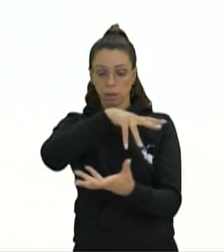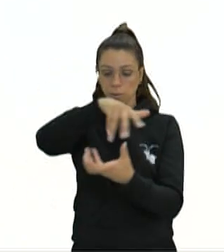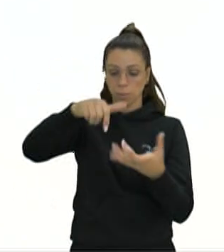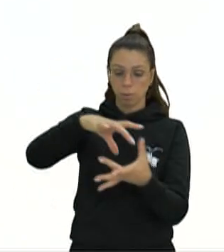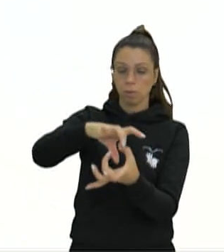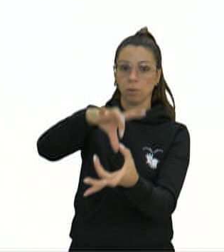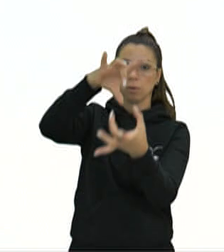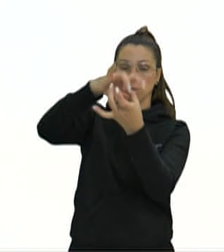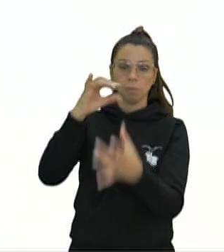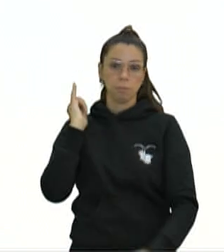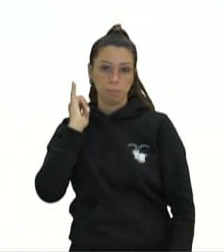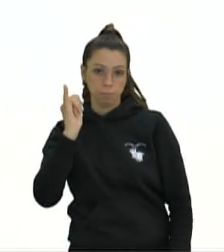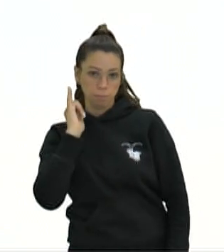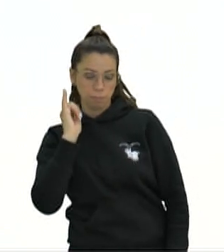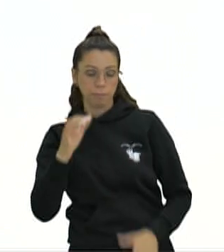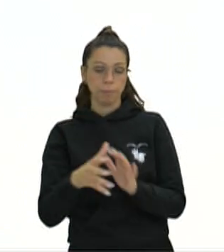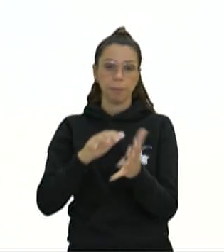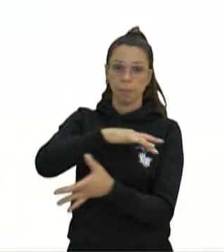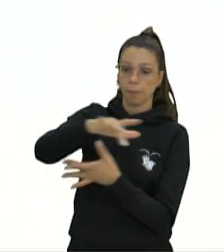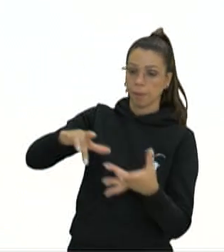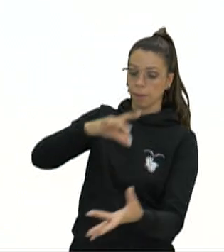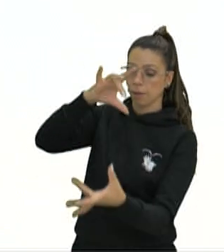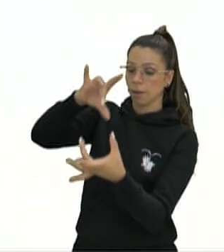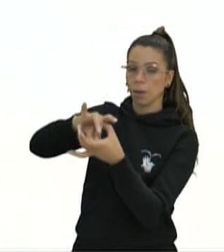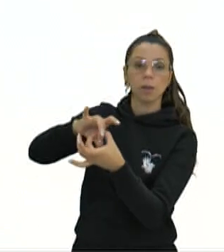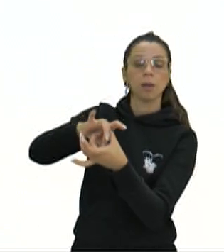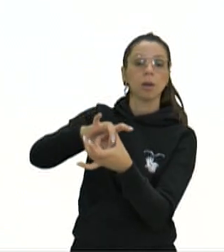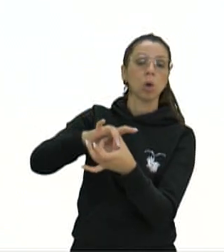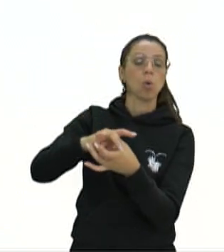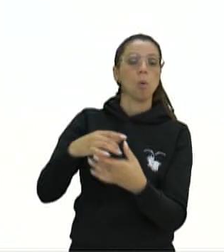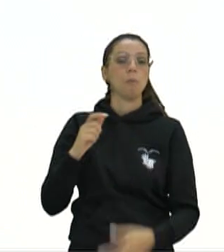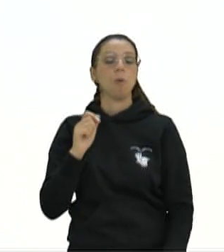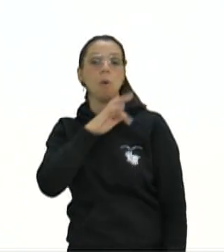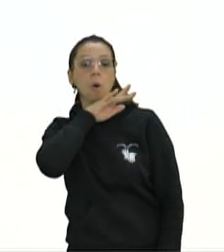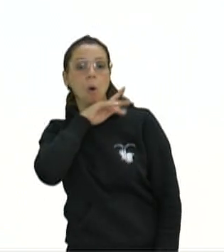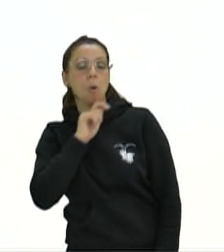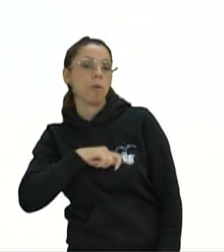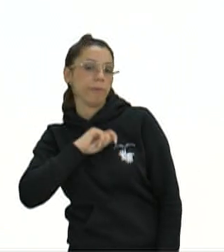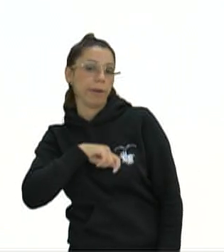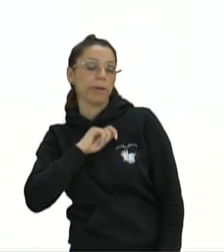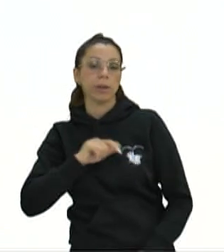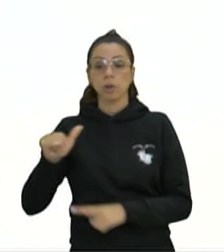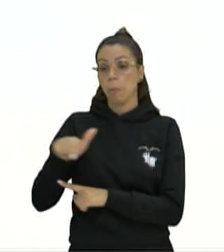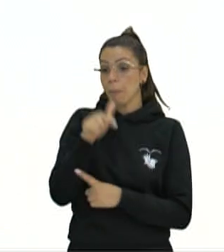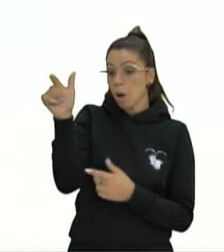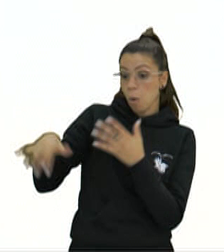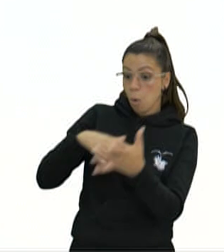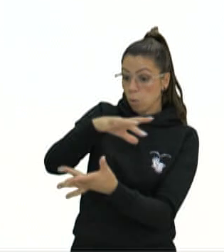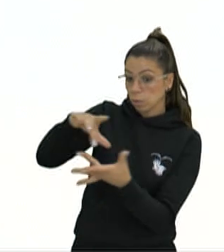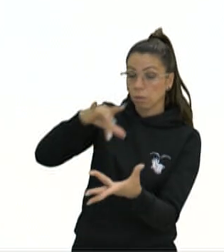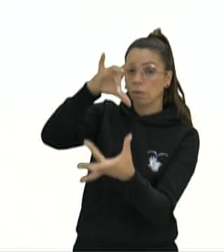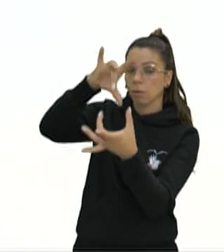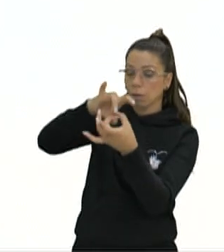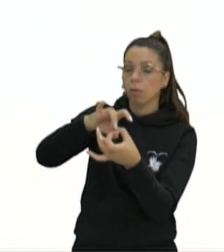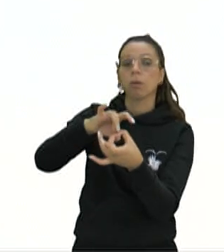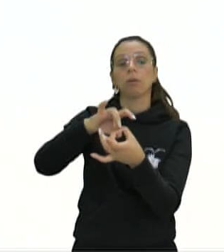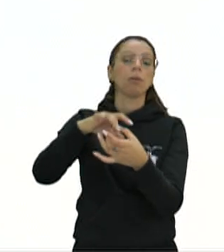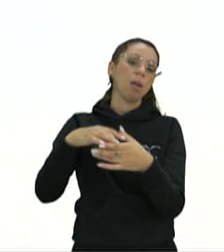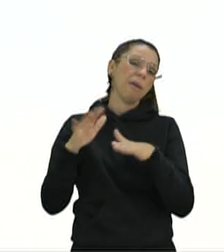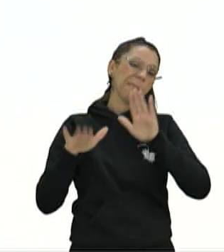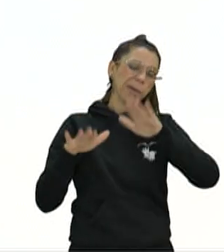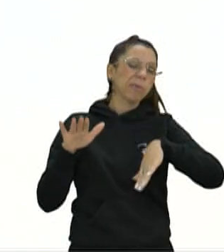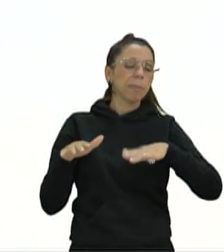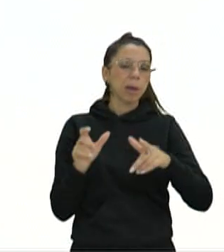como fábula, a globalização como perversidade e uma outra globalização. A gente não entrou nos termos, né, mas é mais ou menos o que a gente